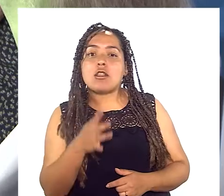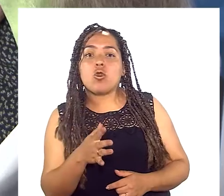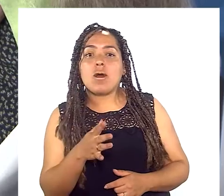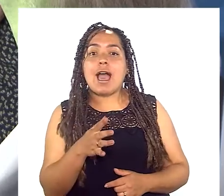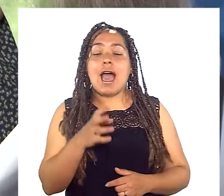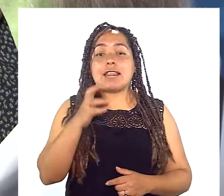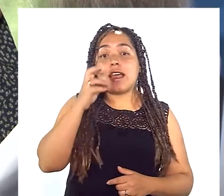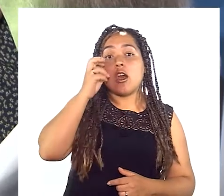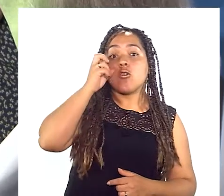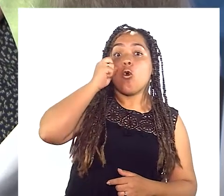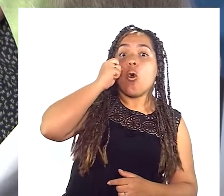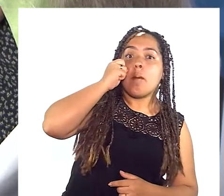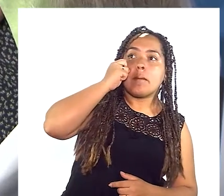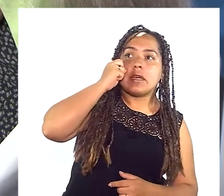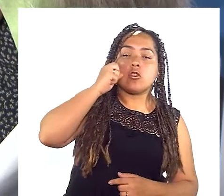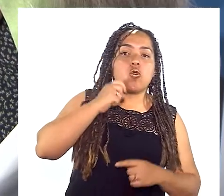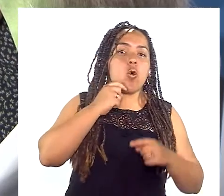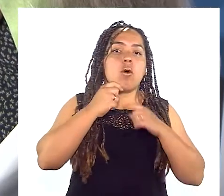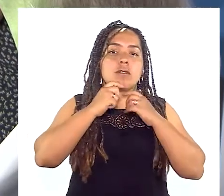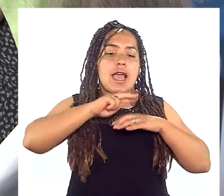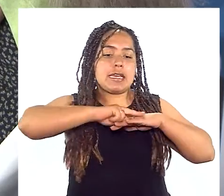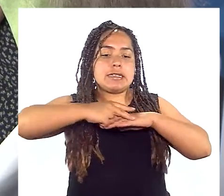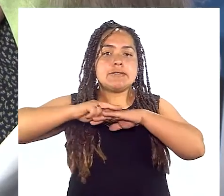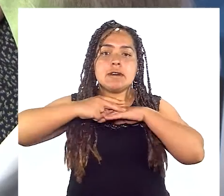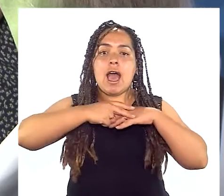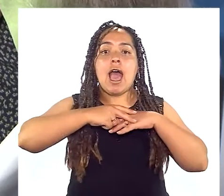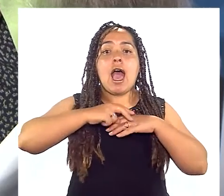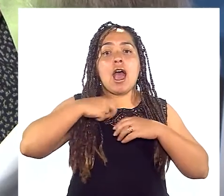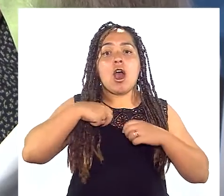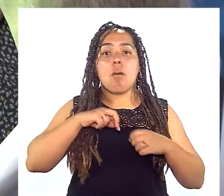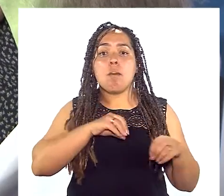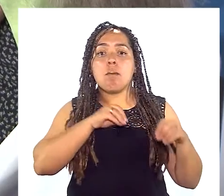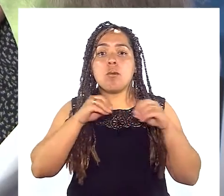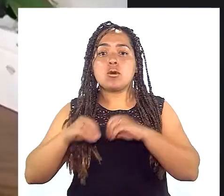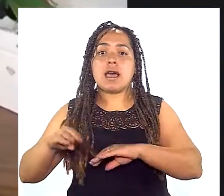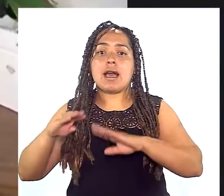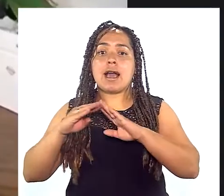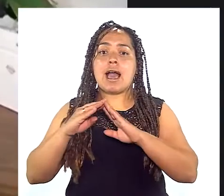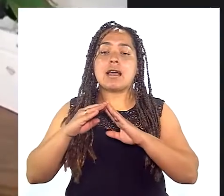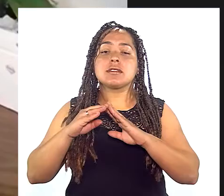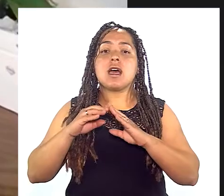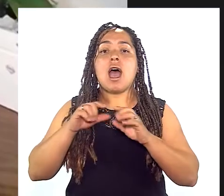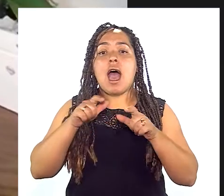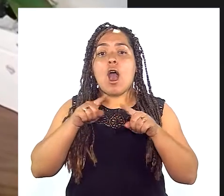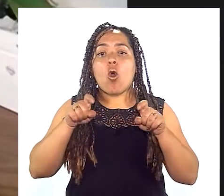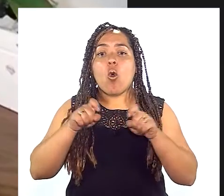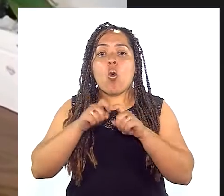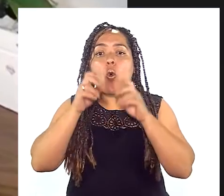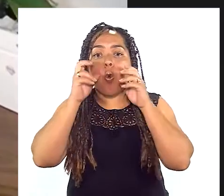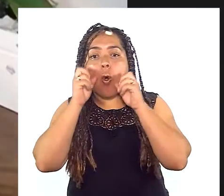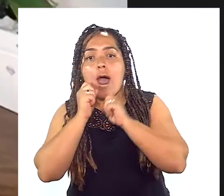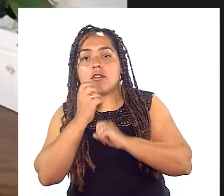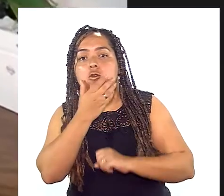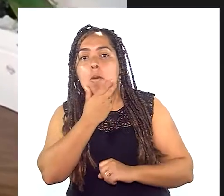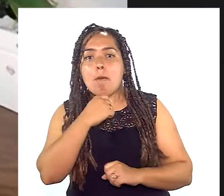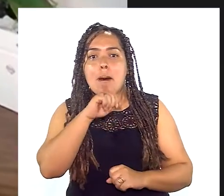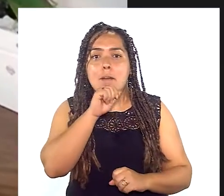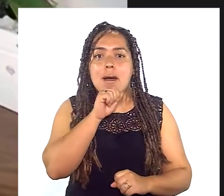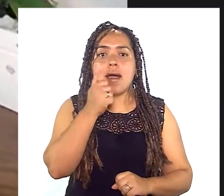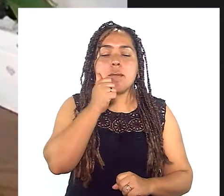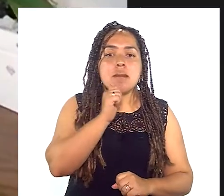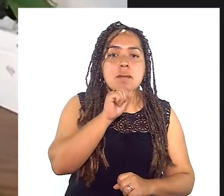de madrugada, indo dormir no quarto com os pais, ou criança voltando a fazer xixi na cama, por exemplo, Hum. roendo